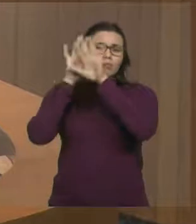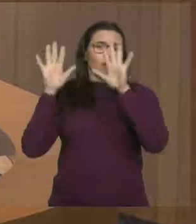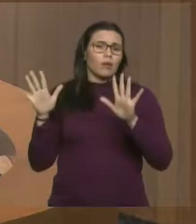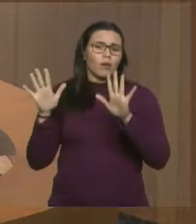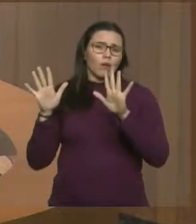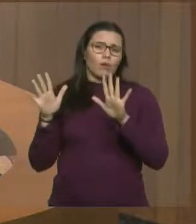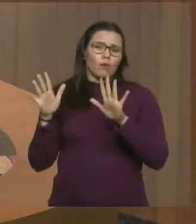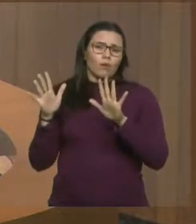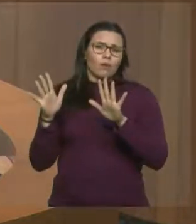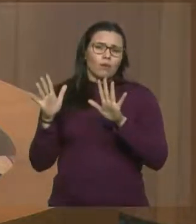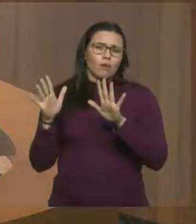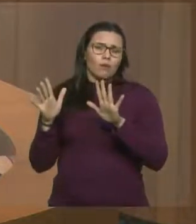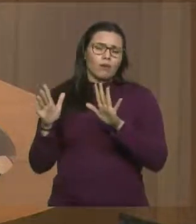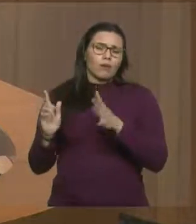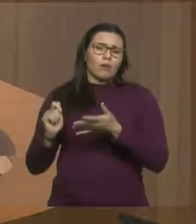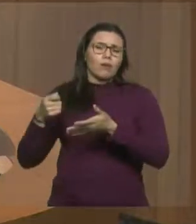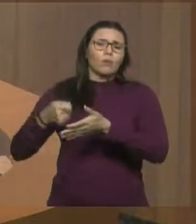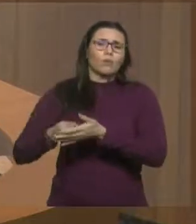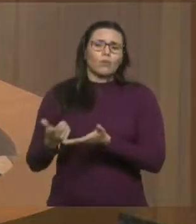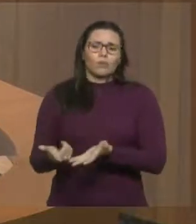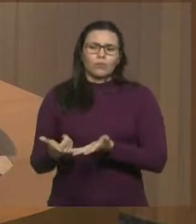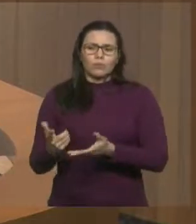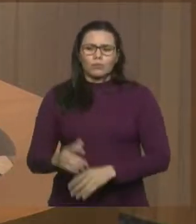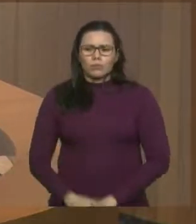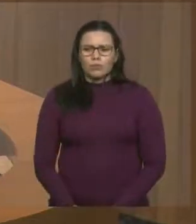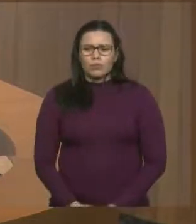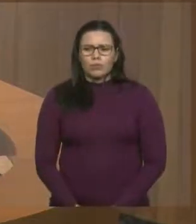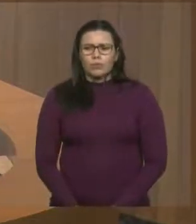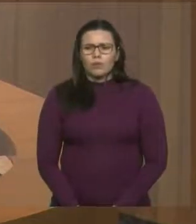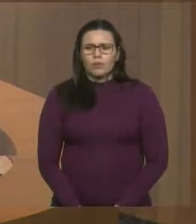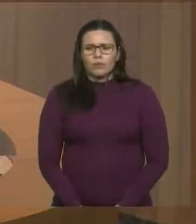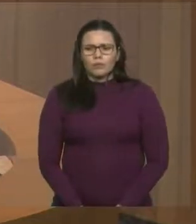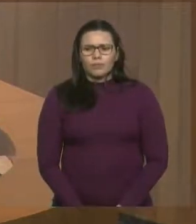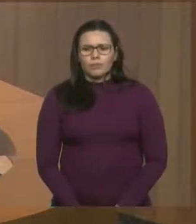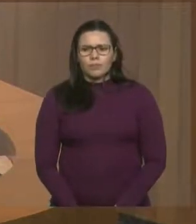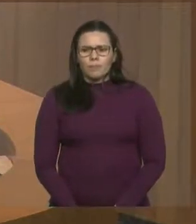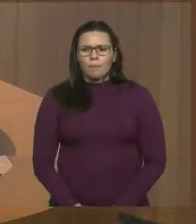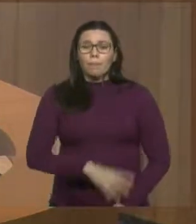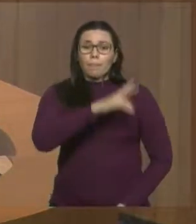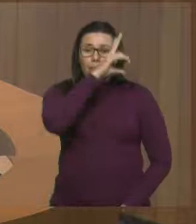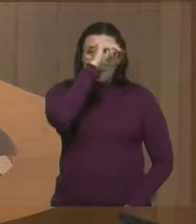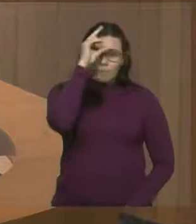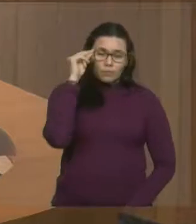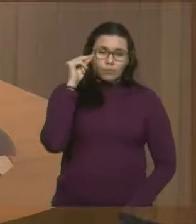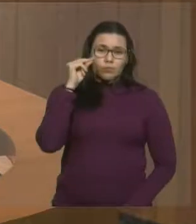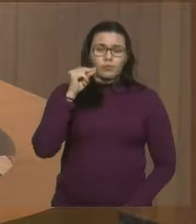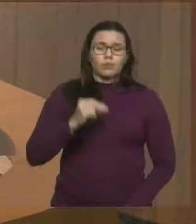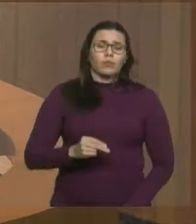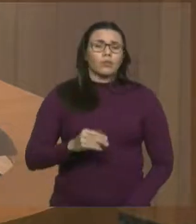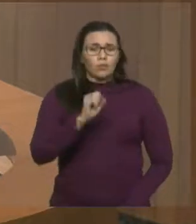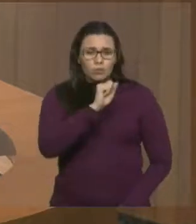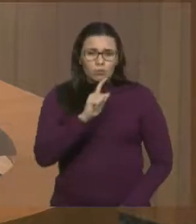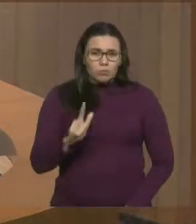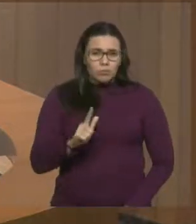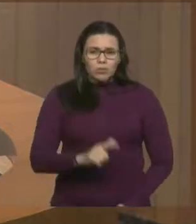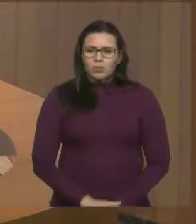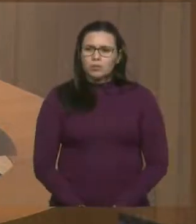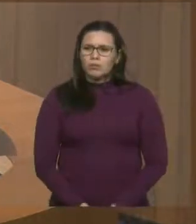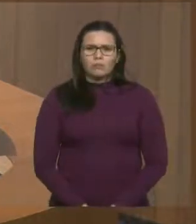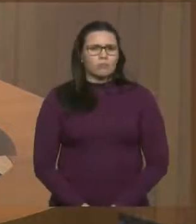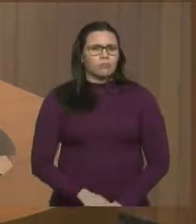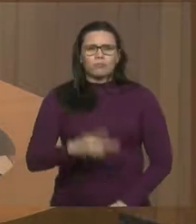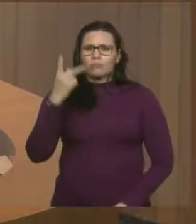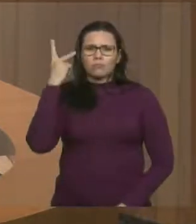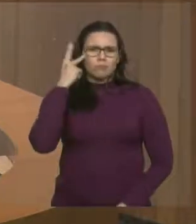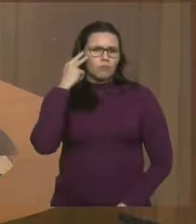quem não está no momento com problema algum nessa relação é a Prefeitura de São Luís, que tem mantido de maneira regular os repasses